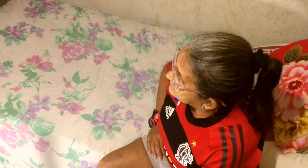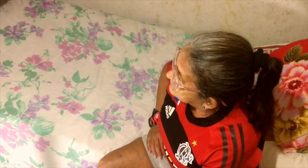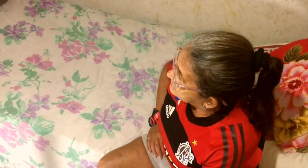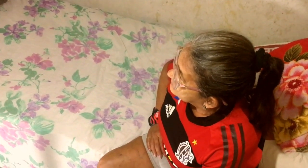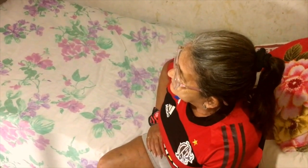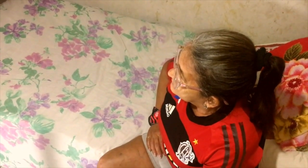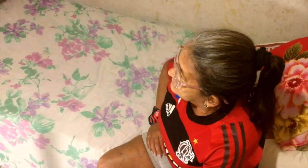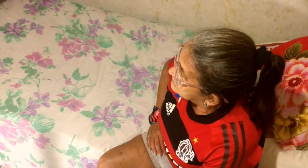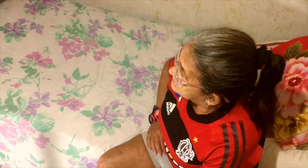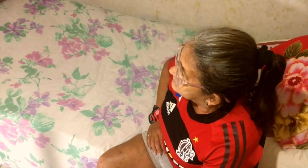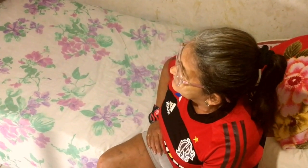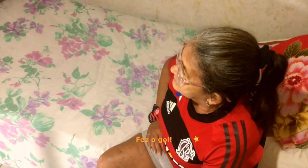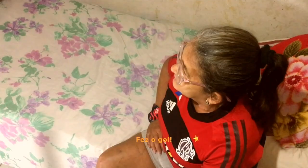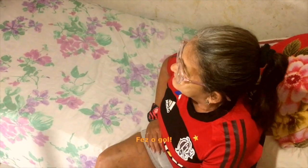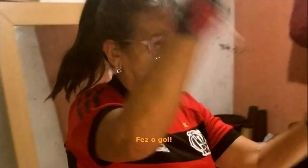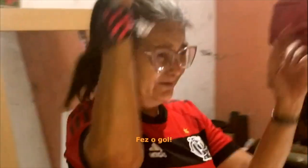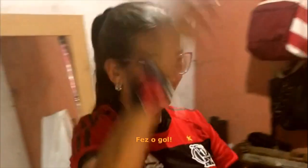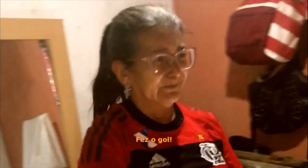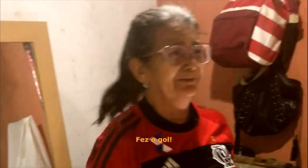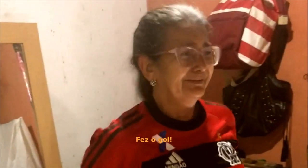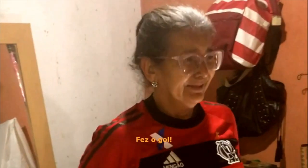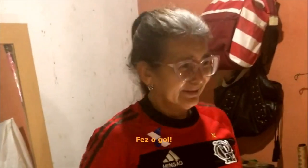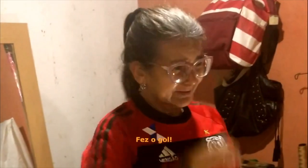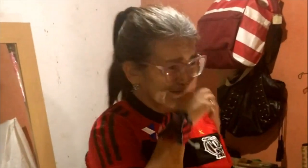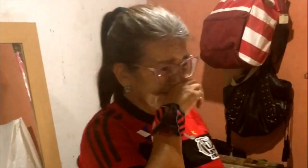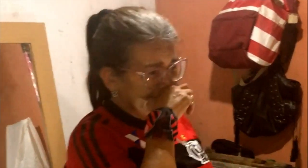Luiz. Arrascaeta,